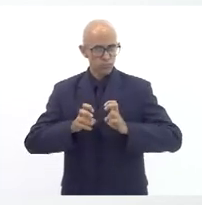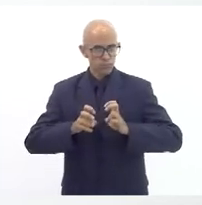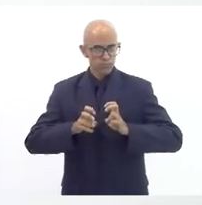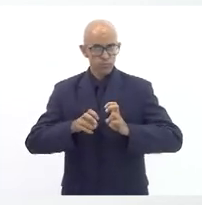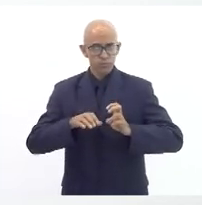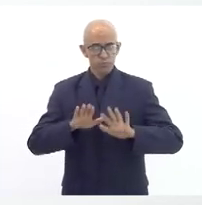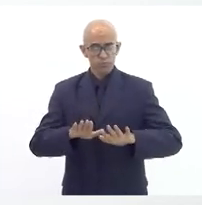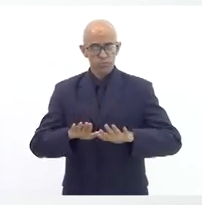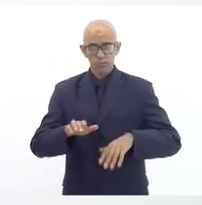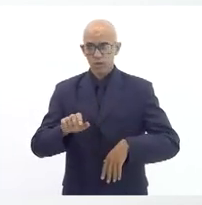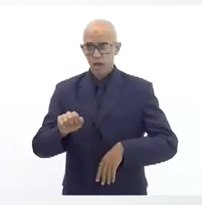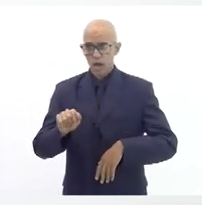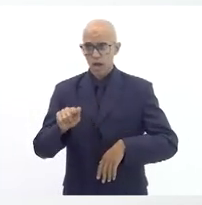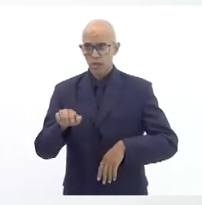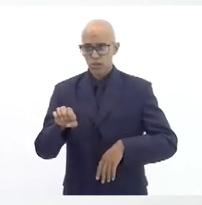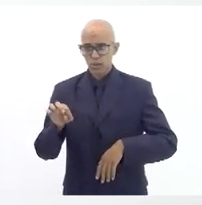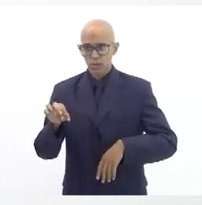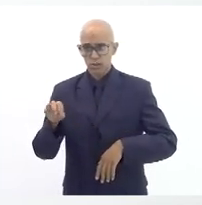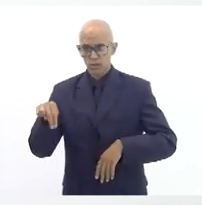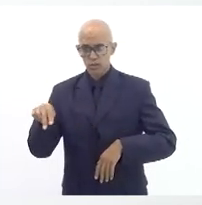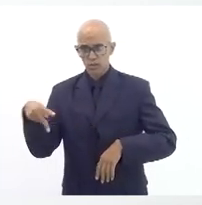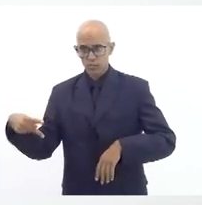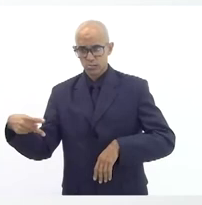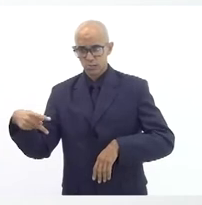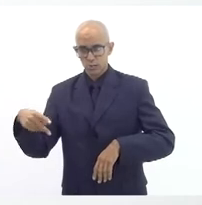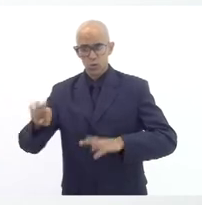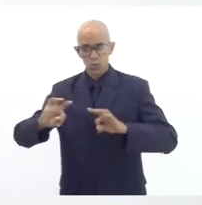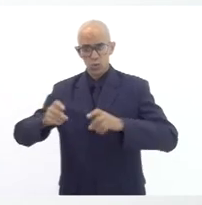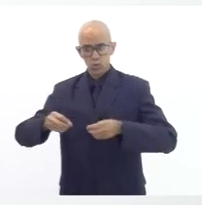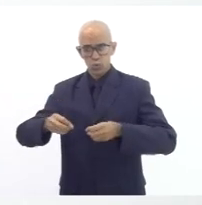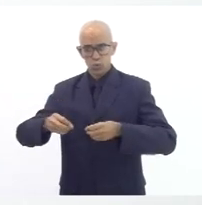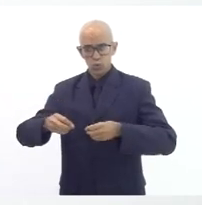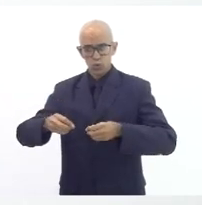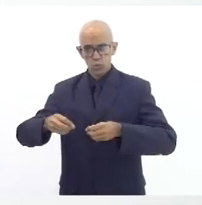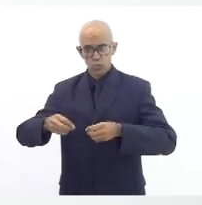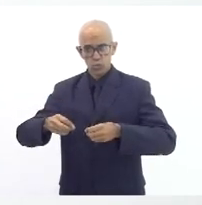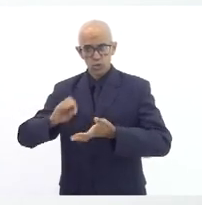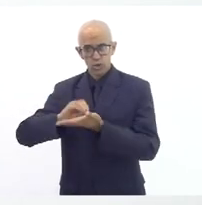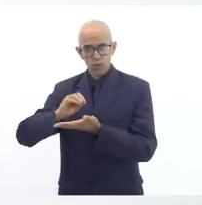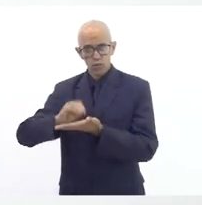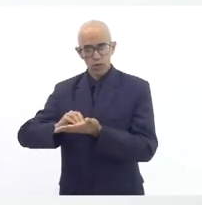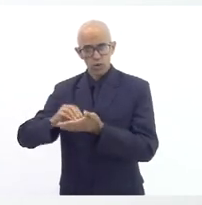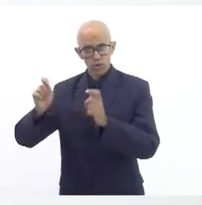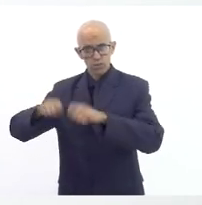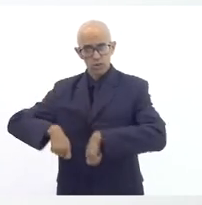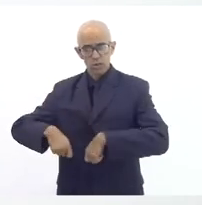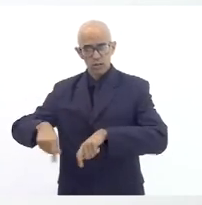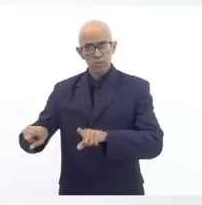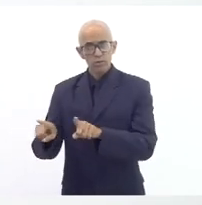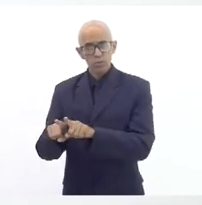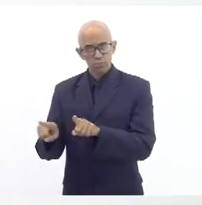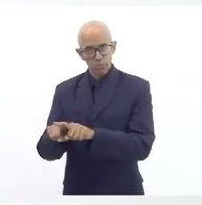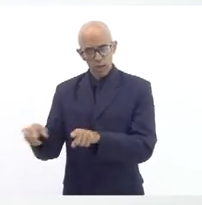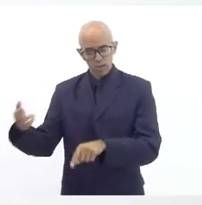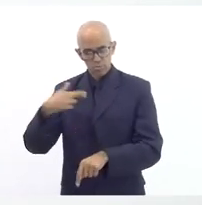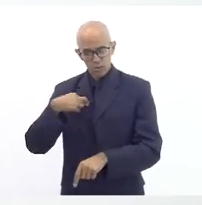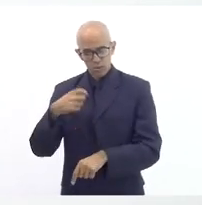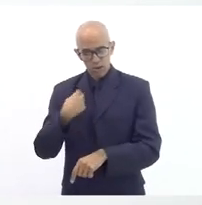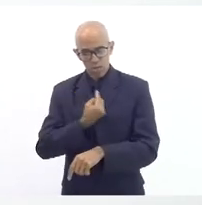essa incompetência, dar também à população respostas sobre o metrô, que também não é lá essa